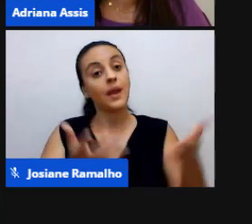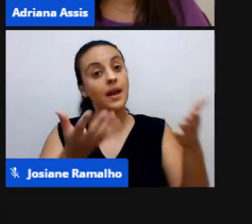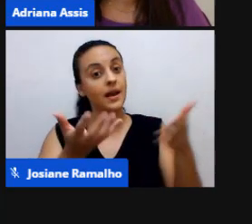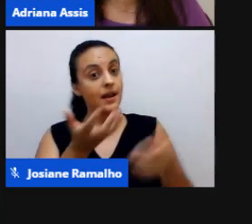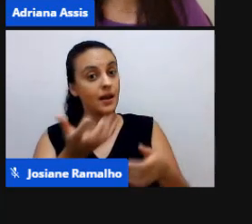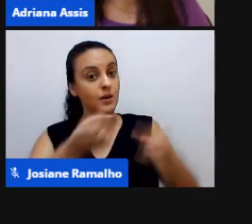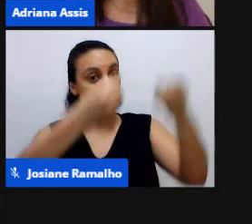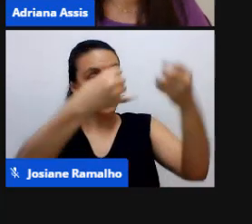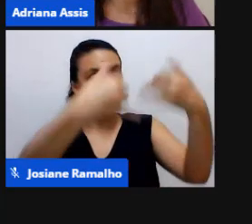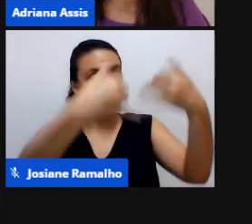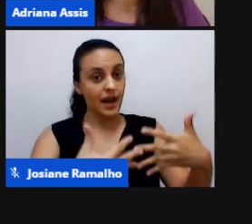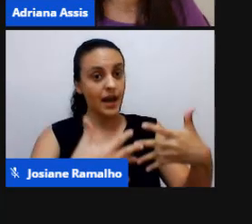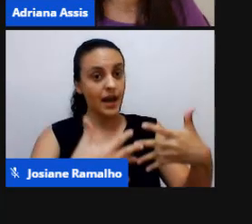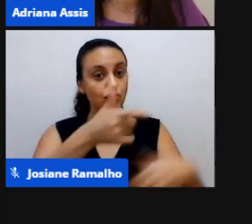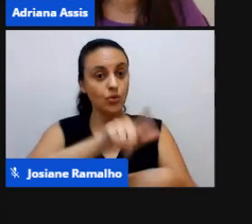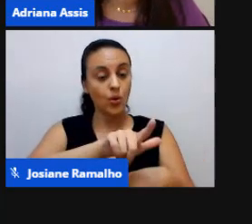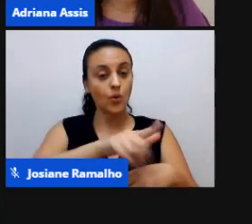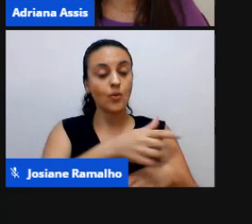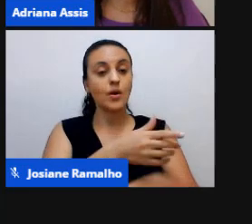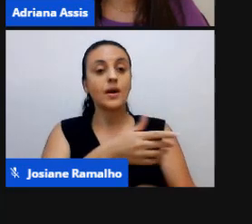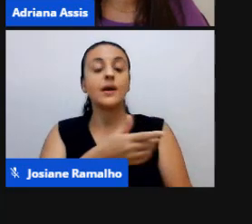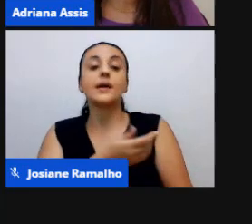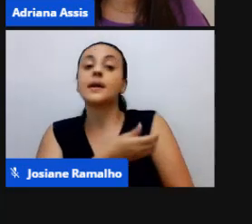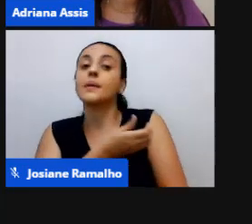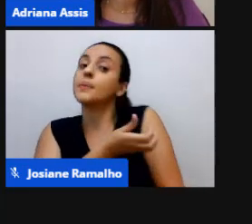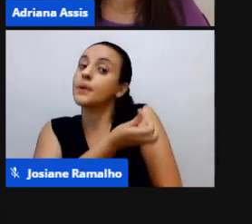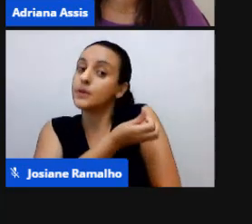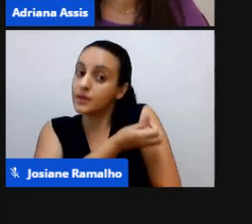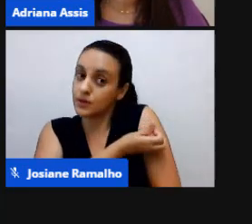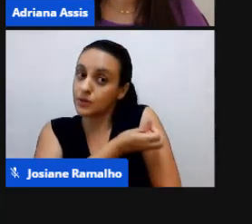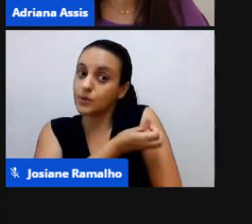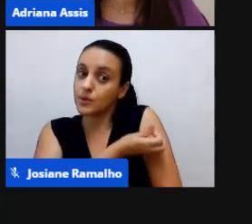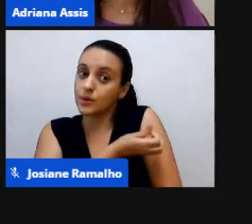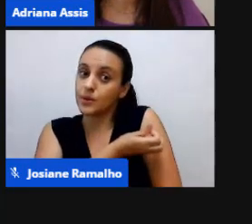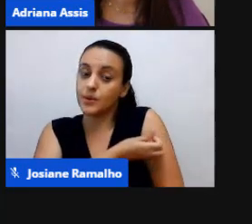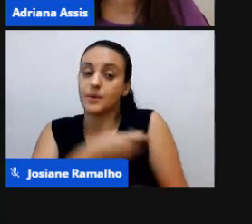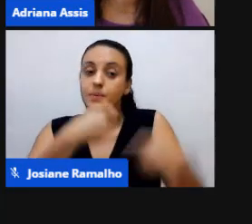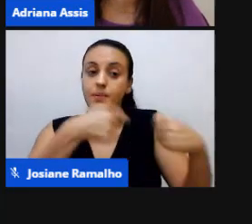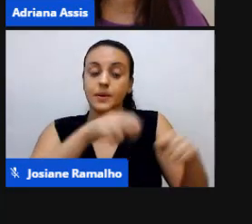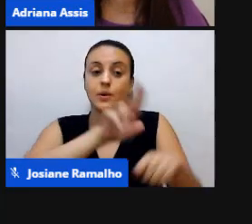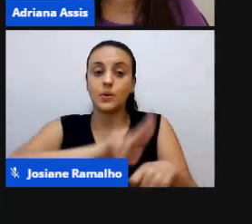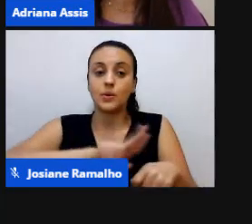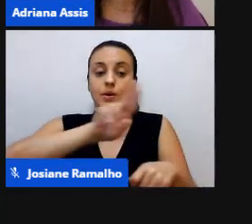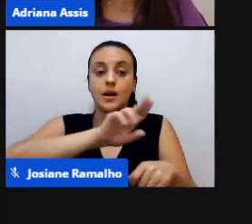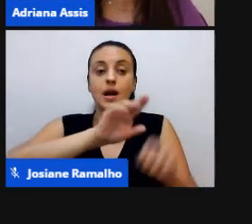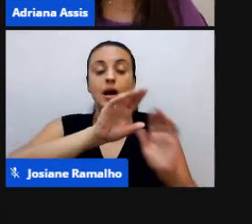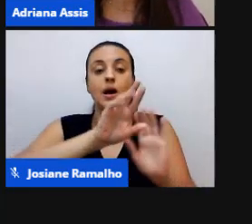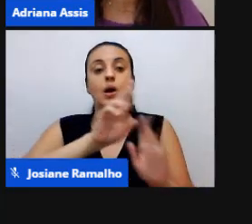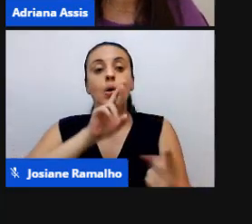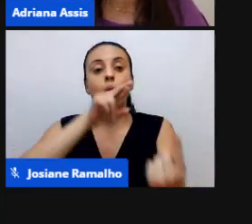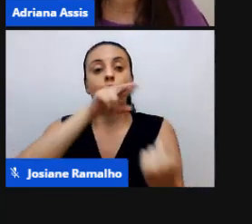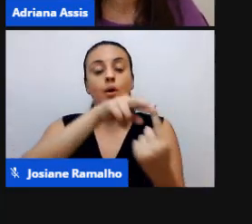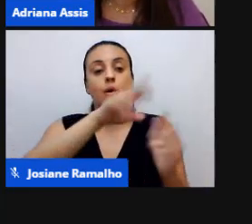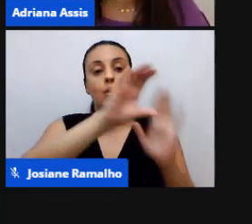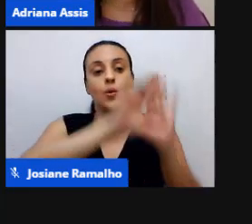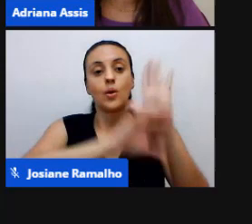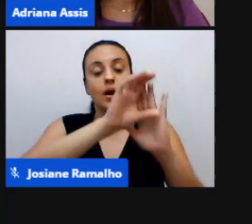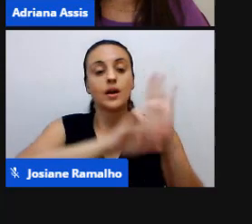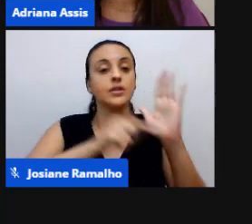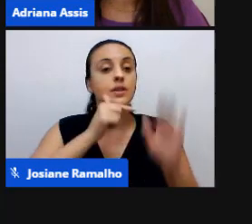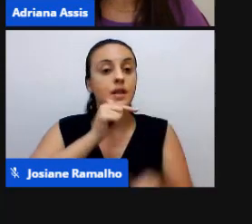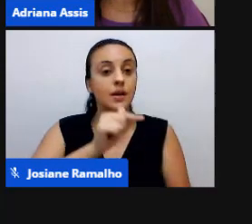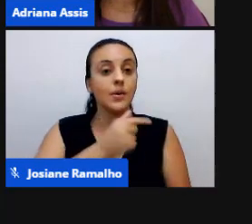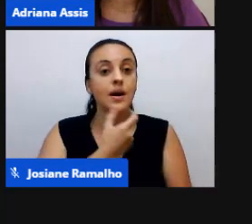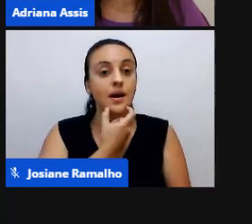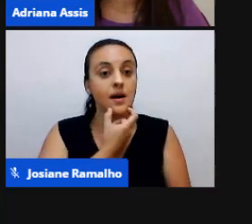vez que para o 6º ano, você deve utilizar o referencial curricular de língua inglesa,